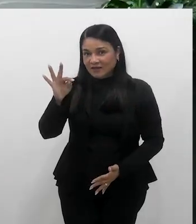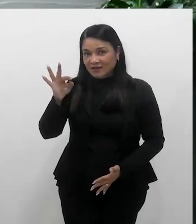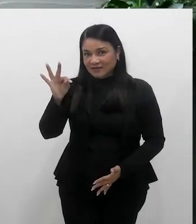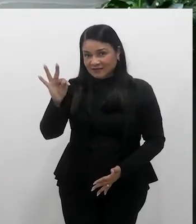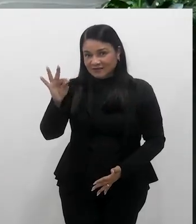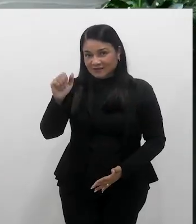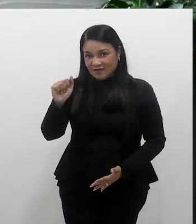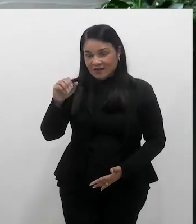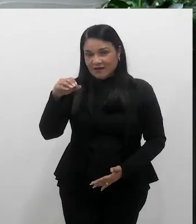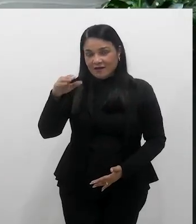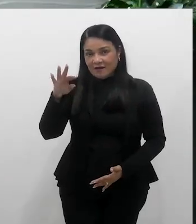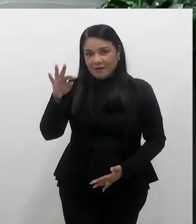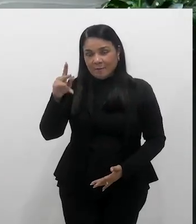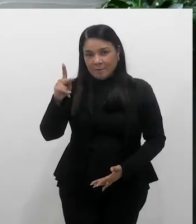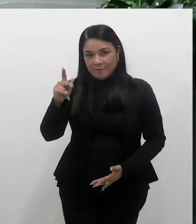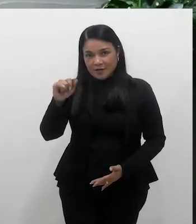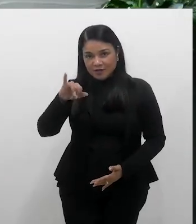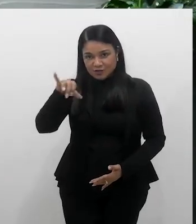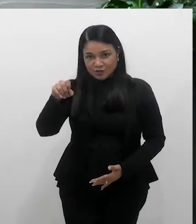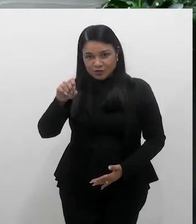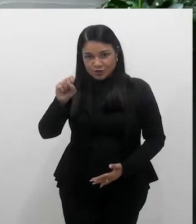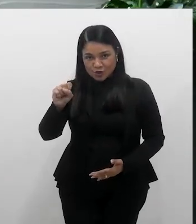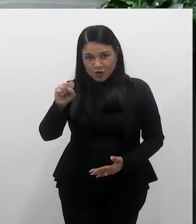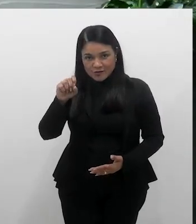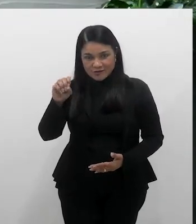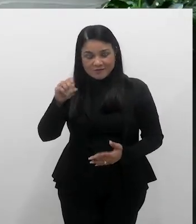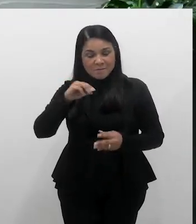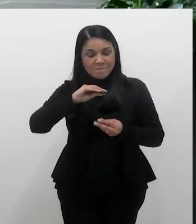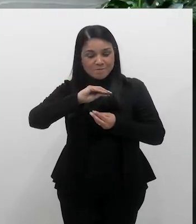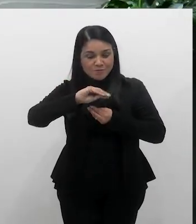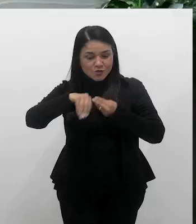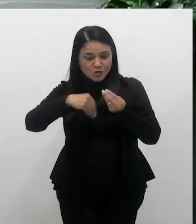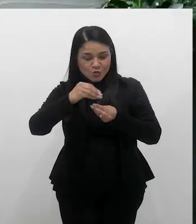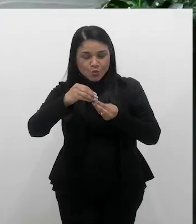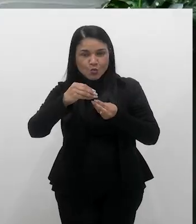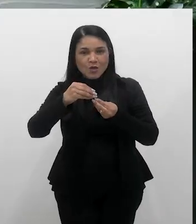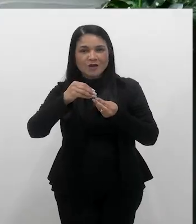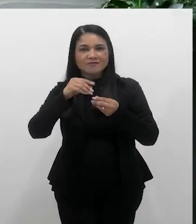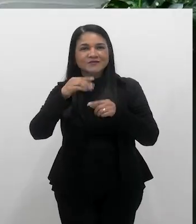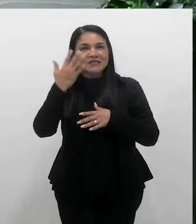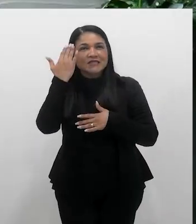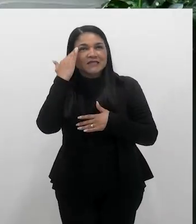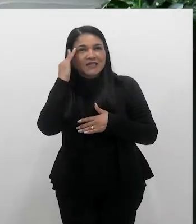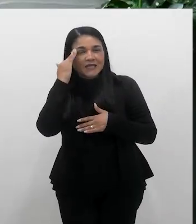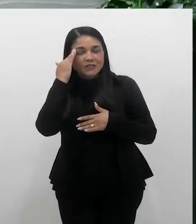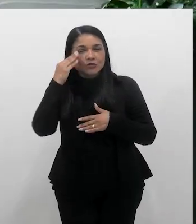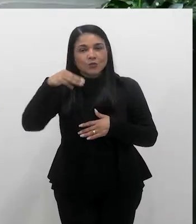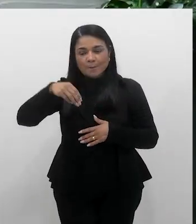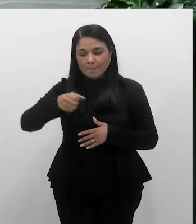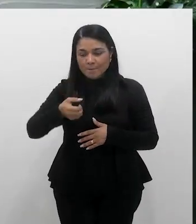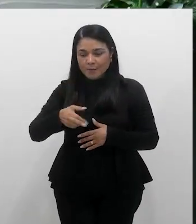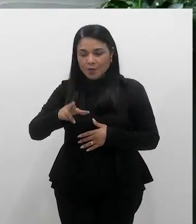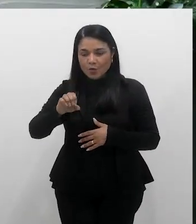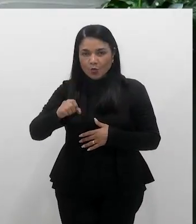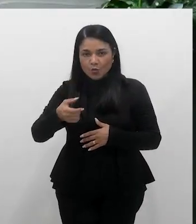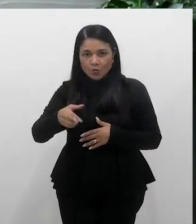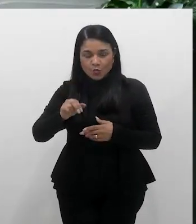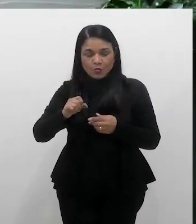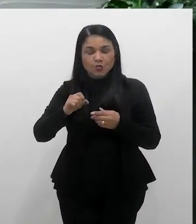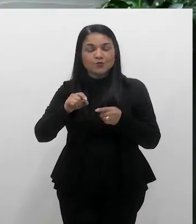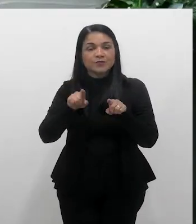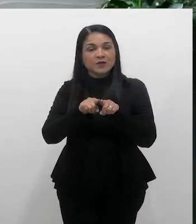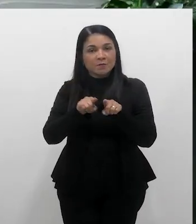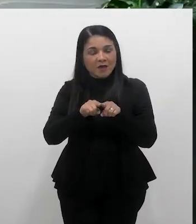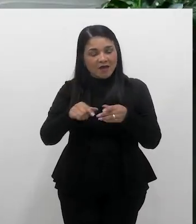Tapajós surge dessa mistura, né? Quer dizer, de entender o mercúrio como esse metal que contamina os rios, mas que também